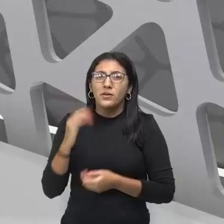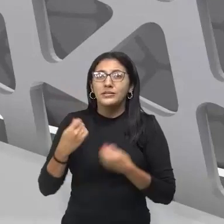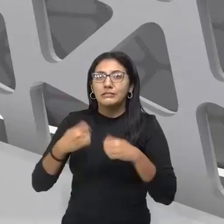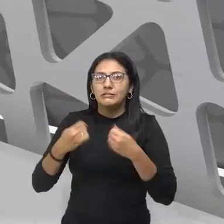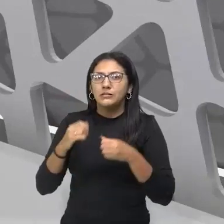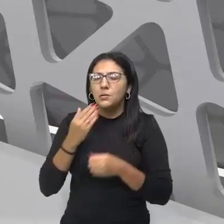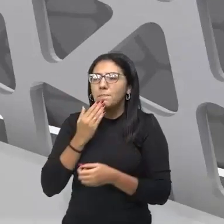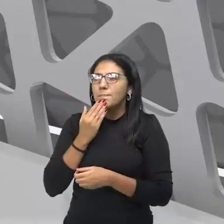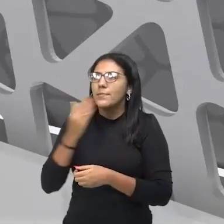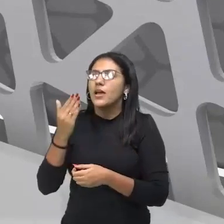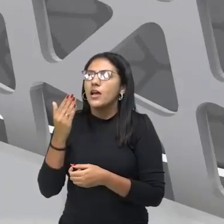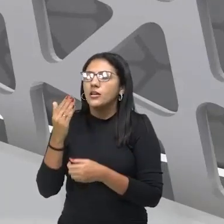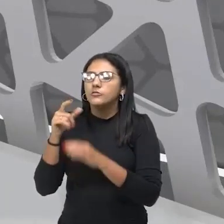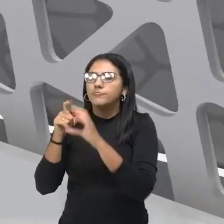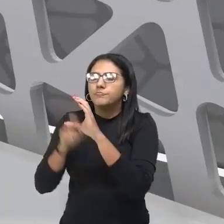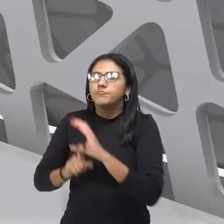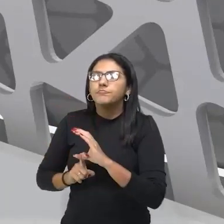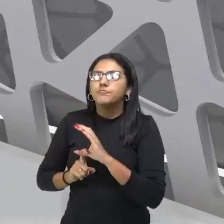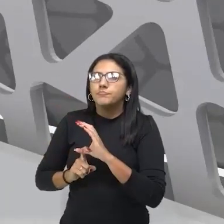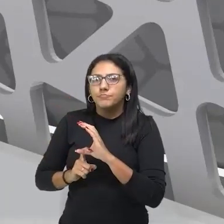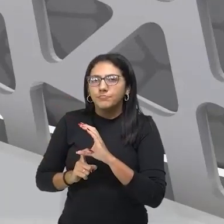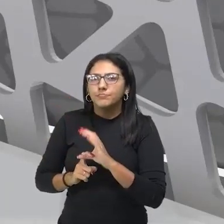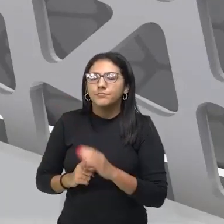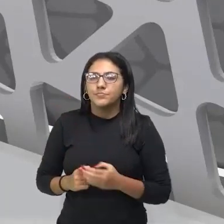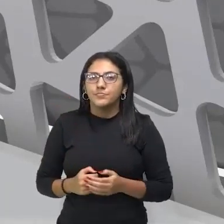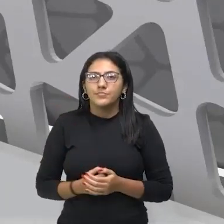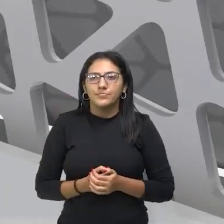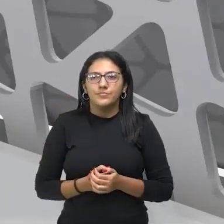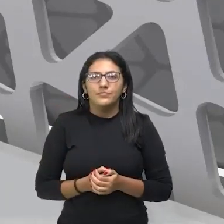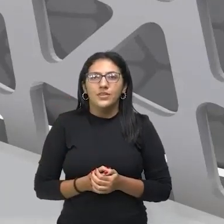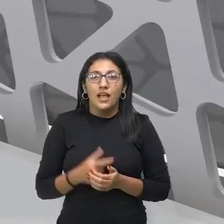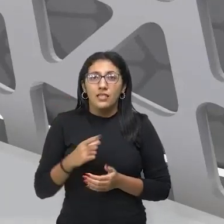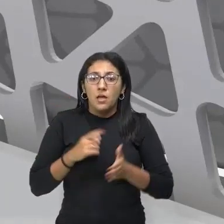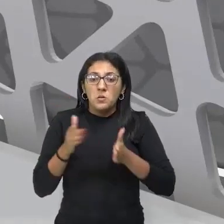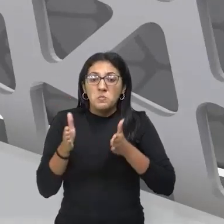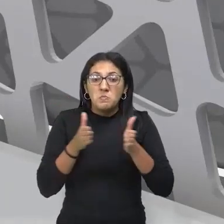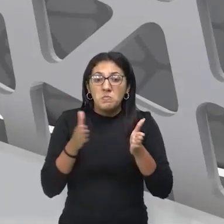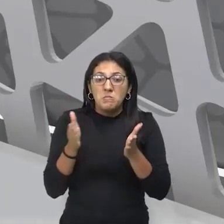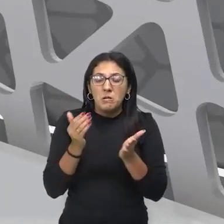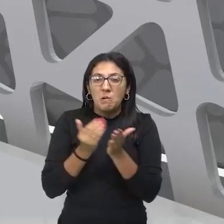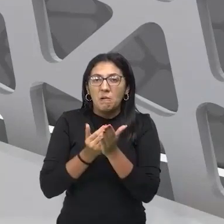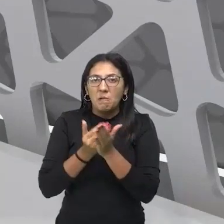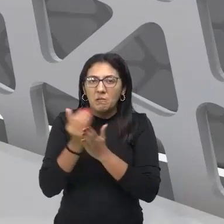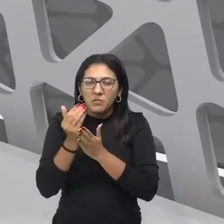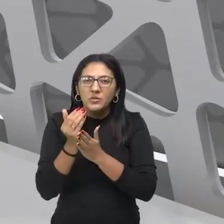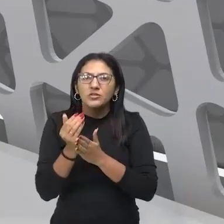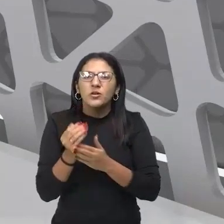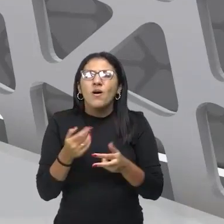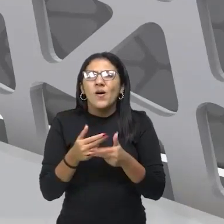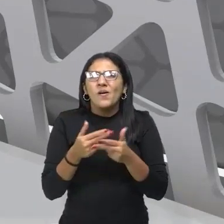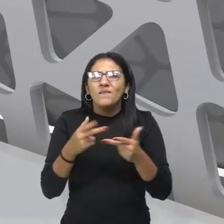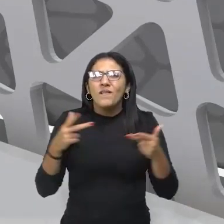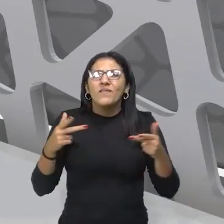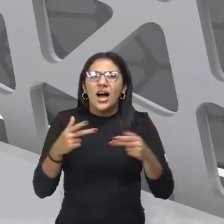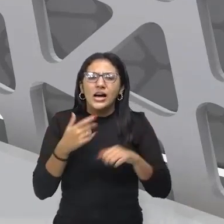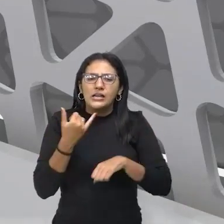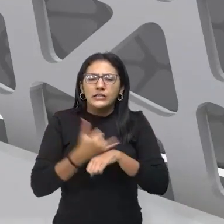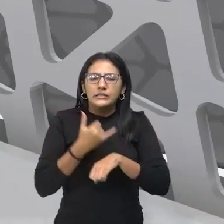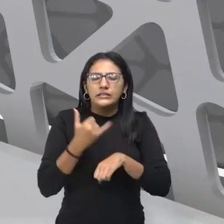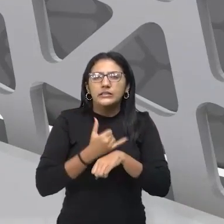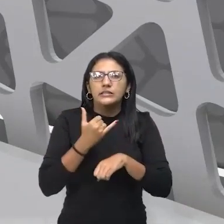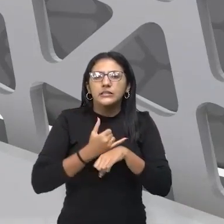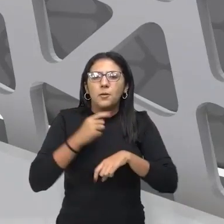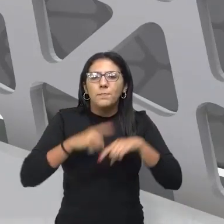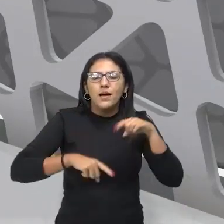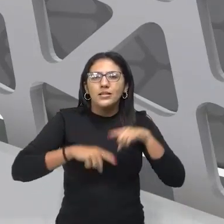públicas. Nós estamos num momento da história em que começa a se descobrir muito minério no nosso